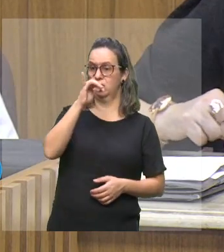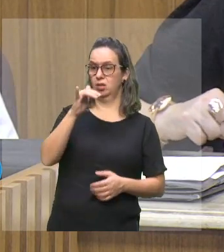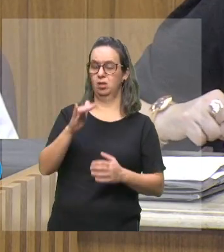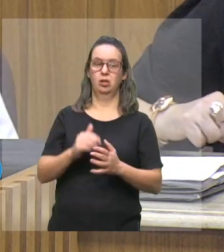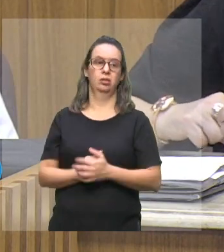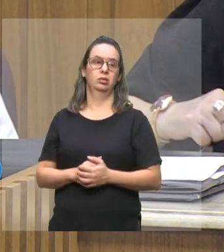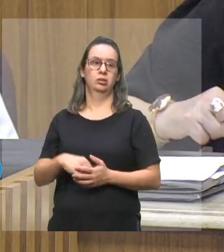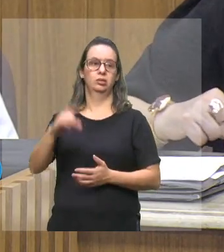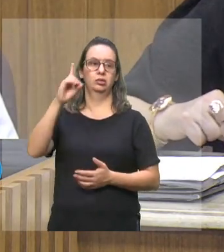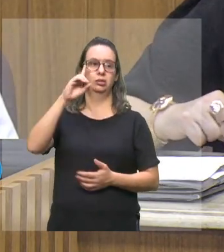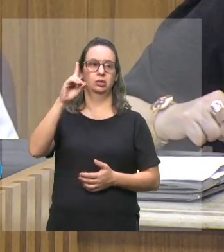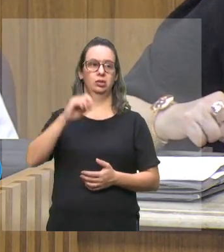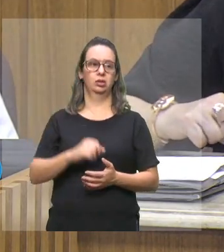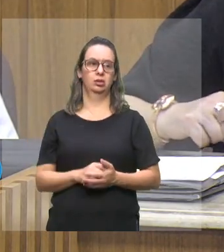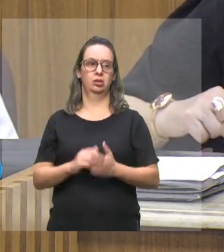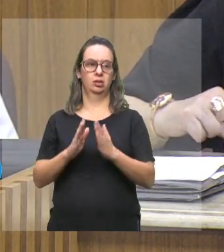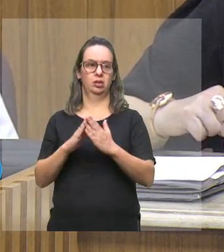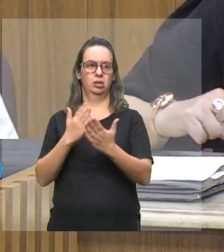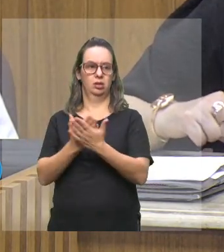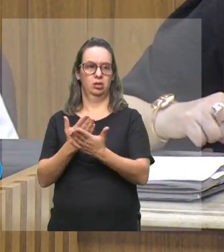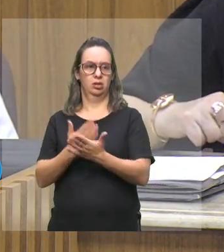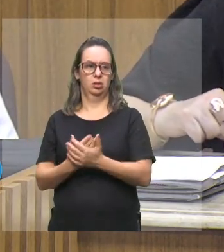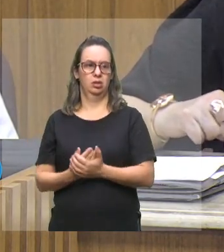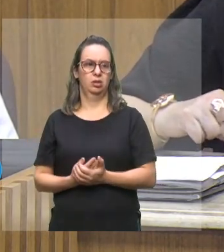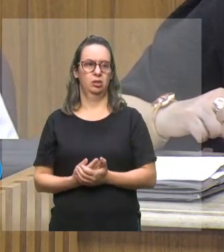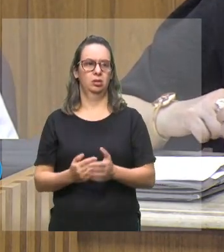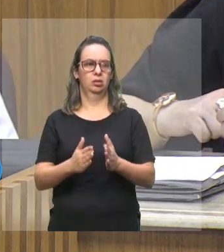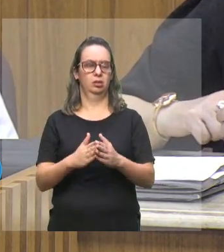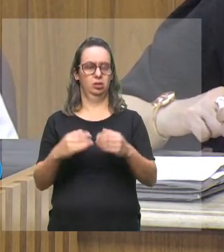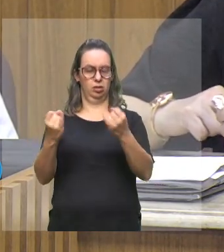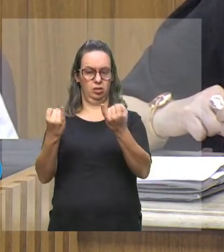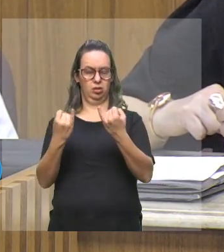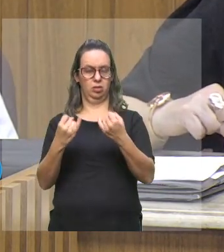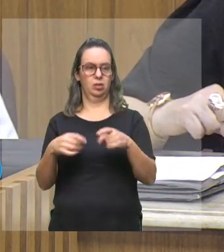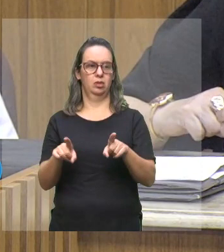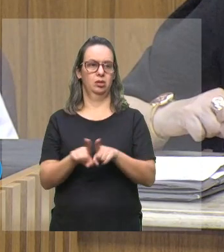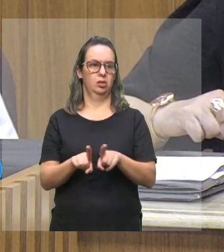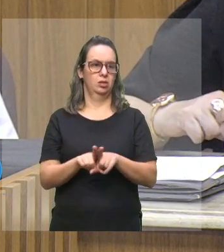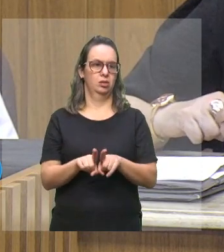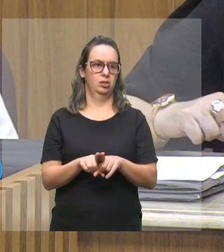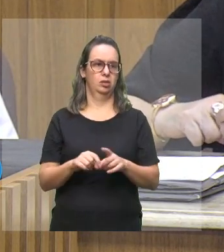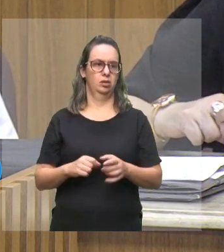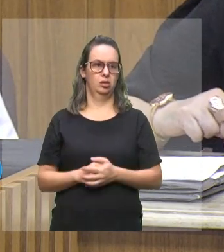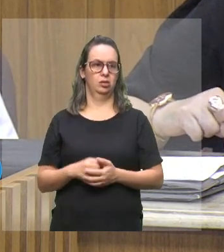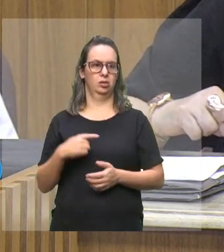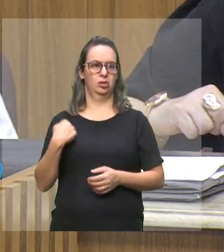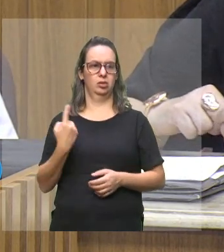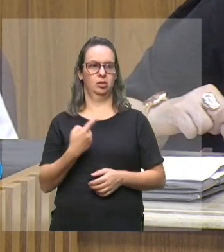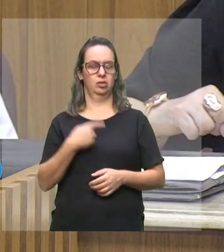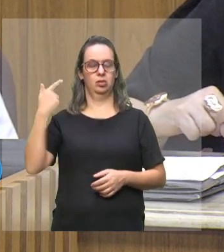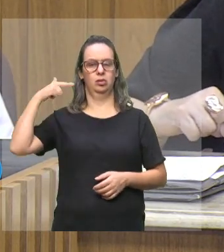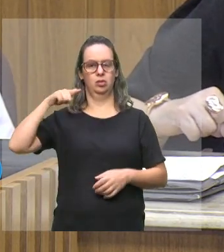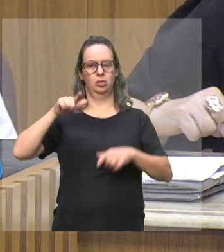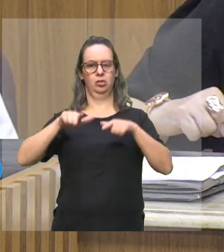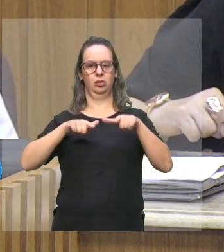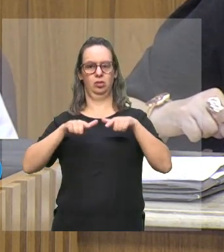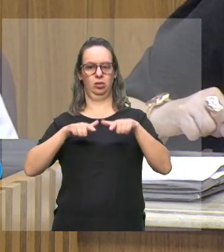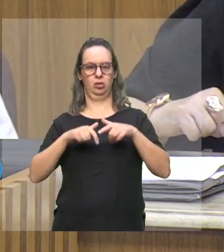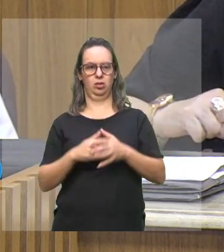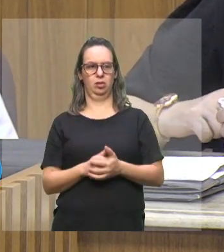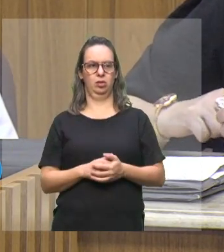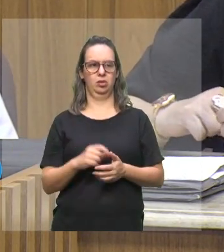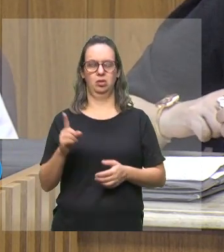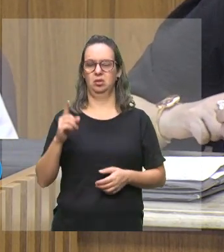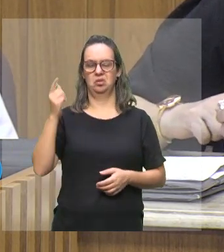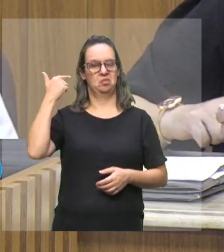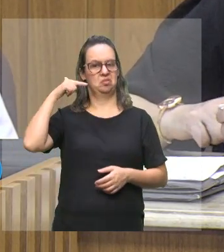tem previsão legal, então nós vamos pedir informações sobre isso. Então, a gente tem que continuar trabalhando. E aí a gente não